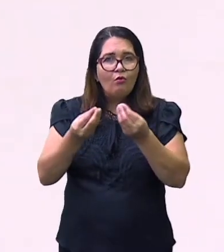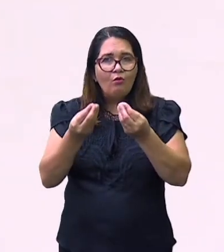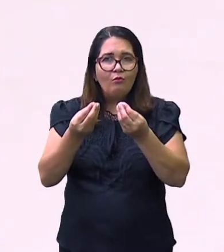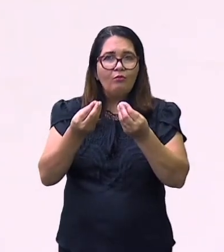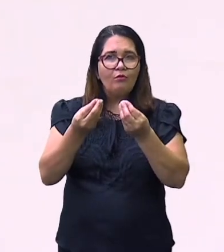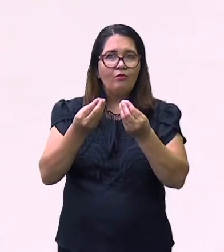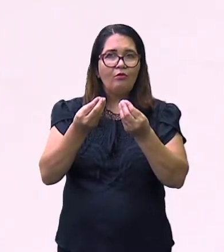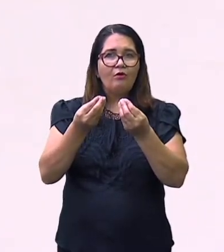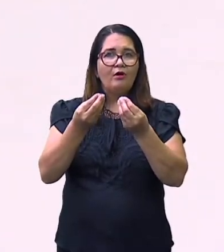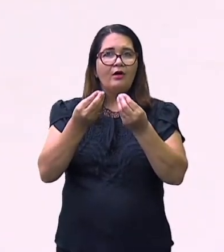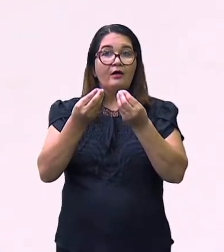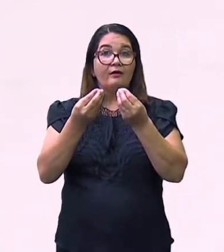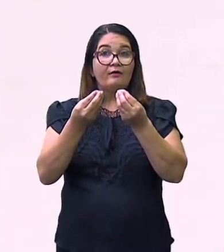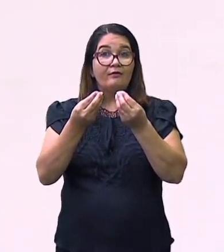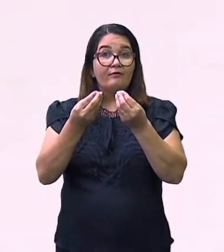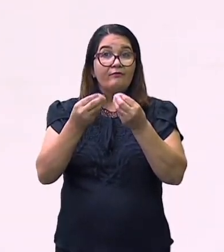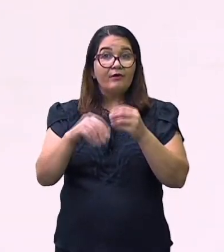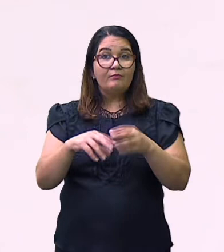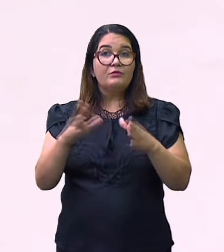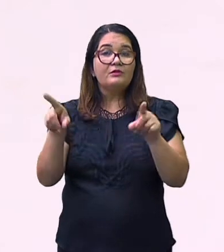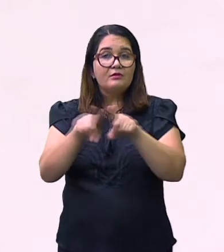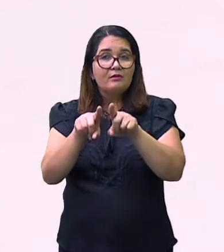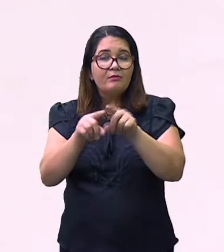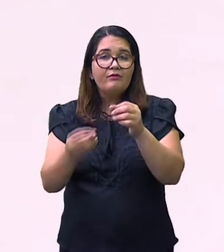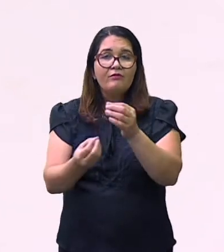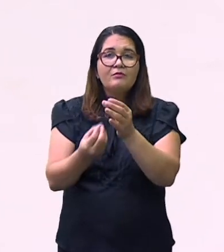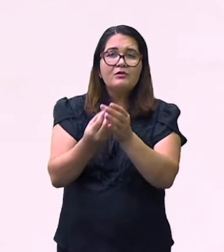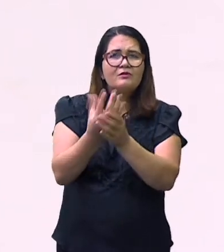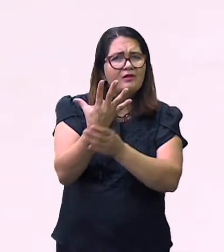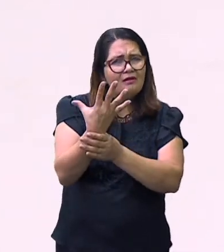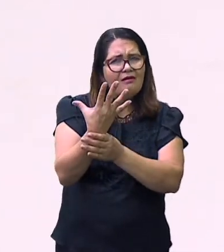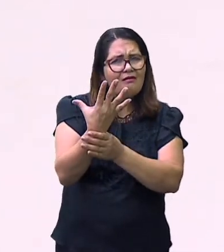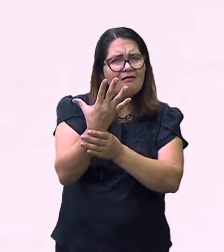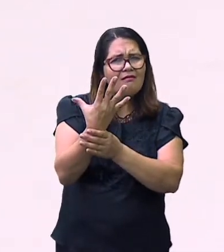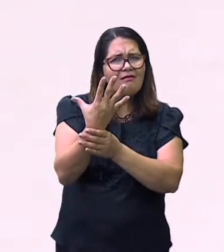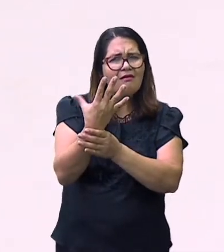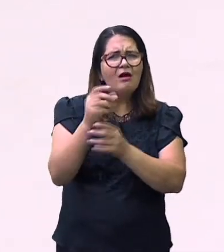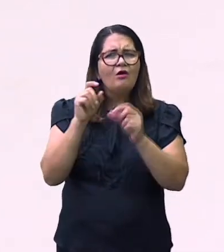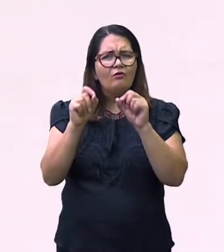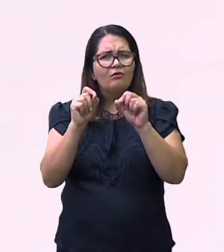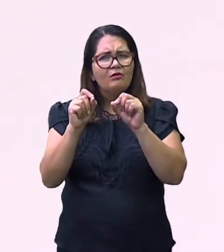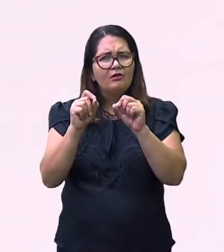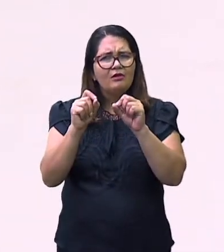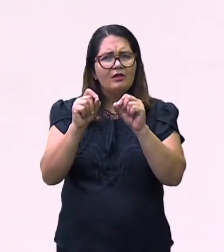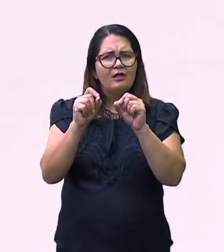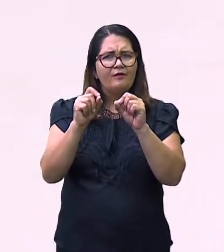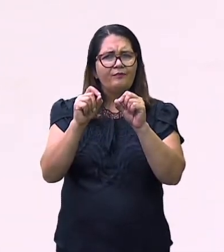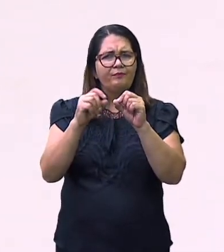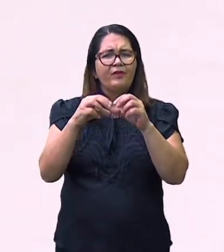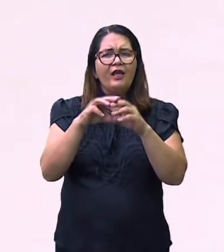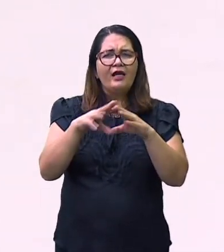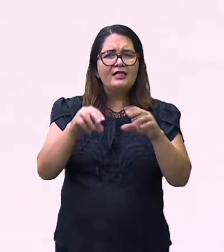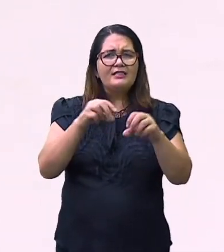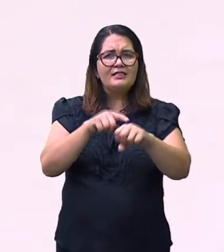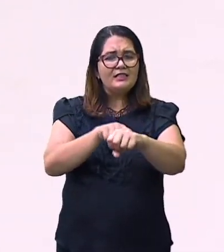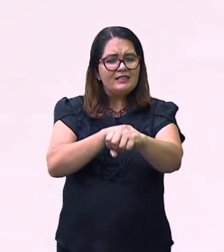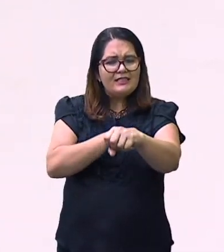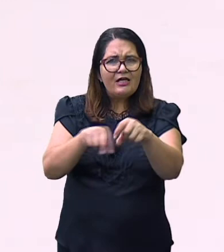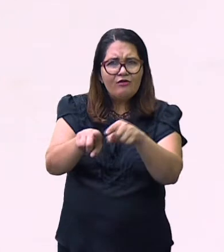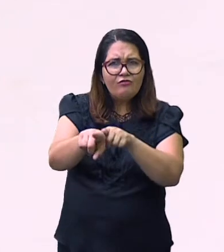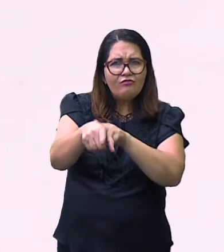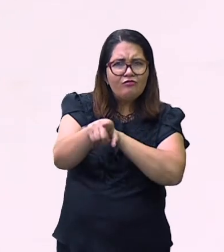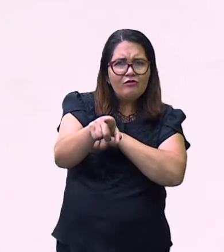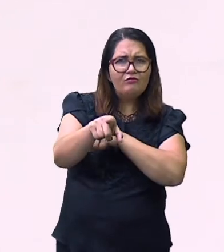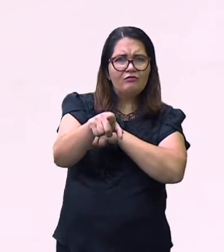processo diferente das mitocôndrias, que são as nervuras que ela tem, os